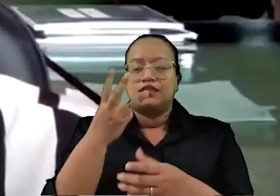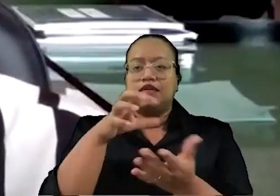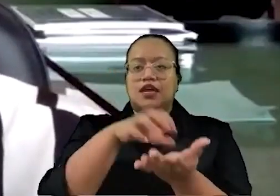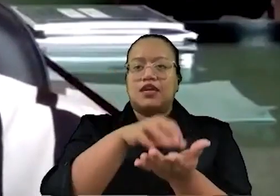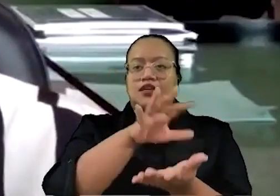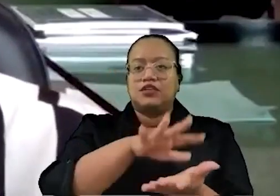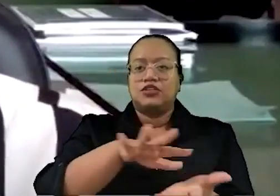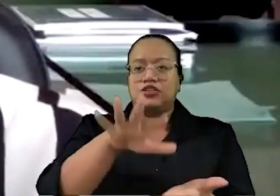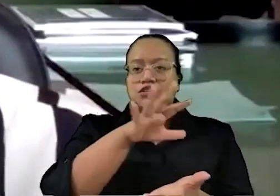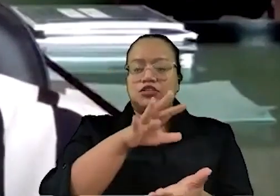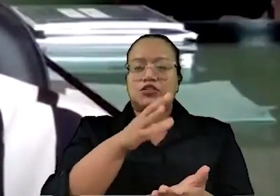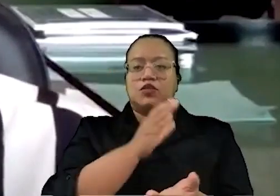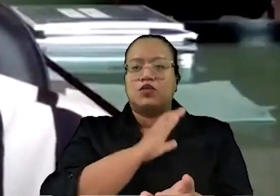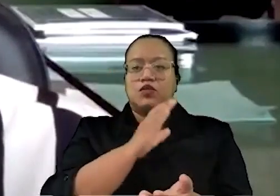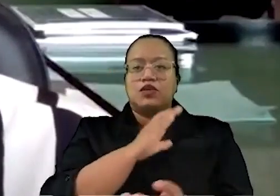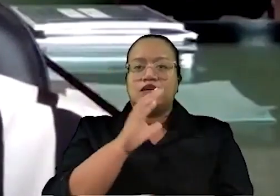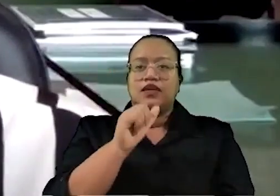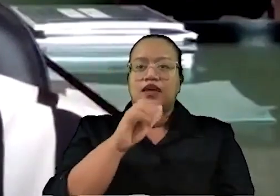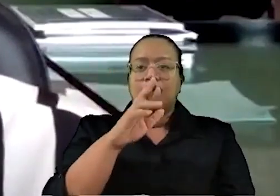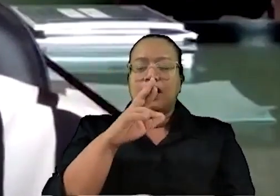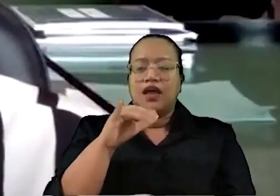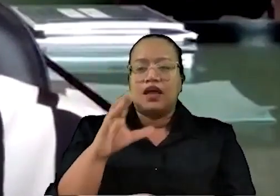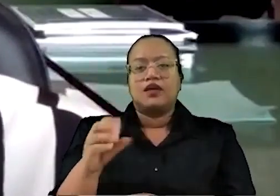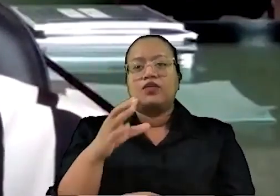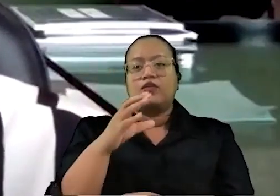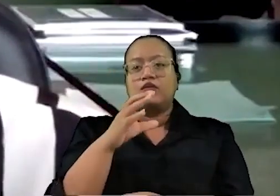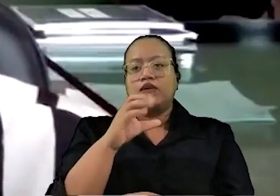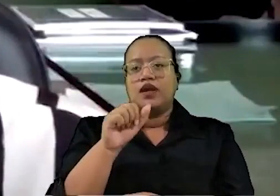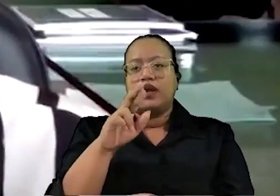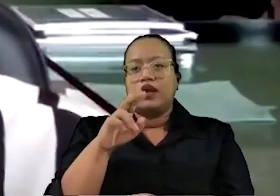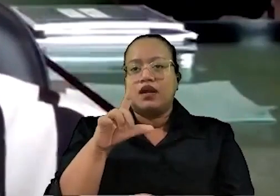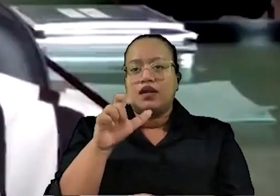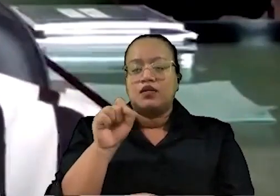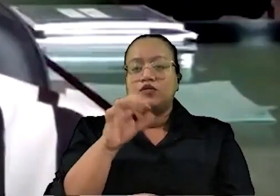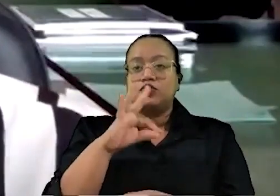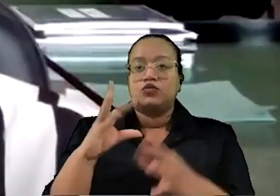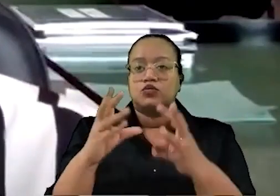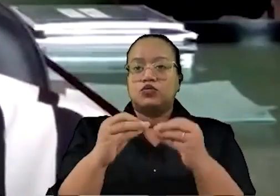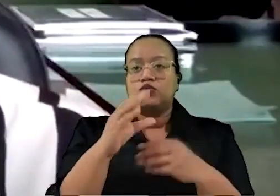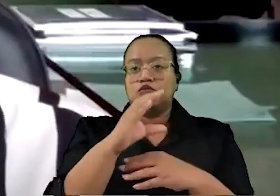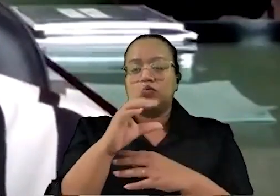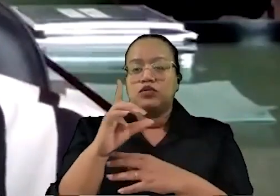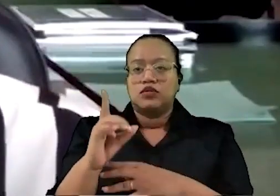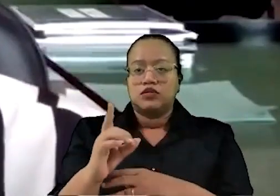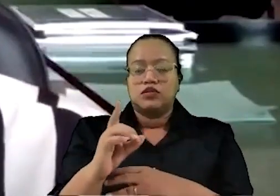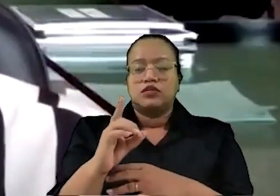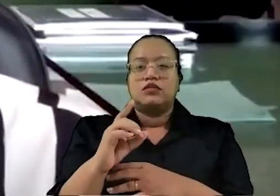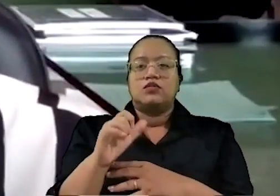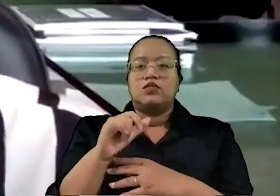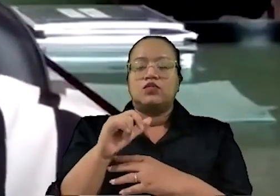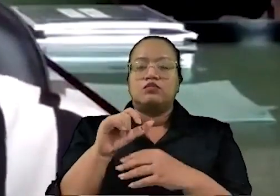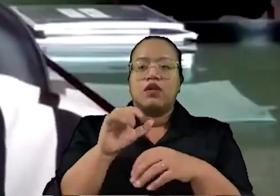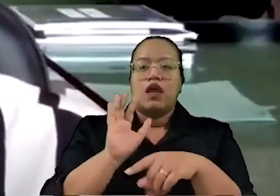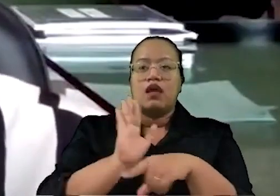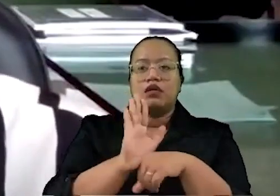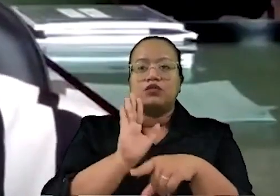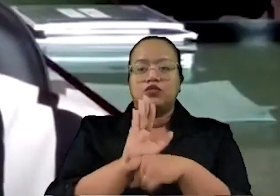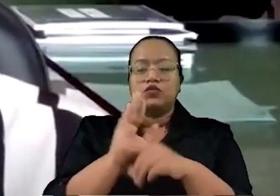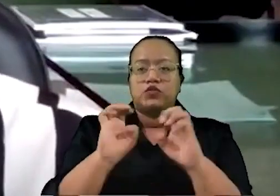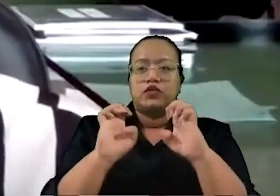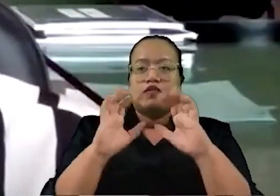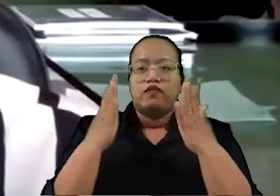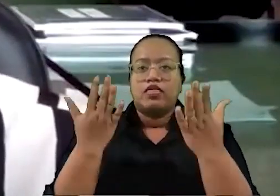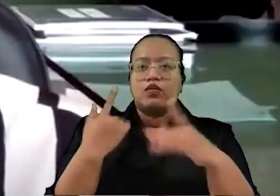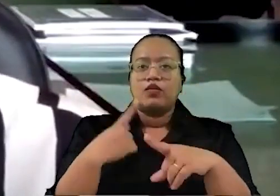Alberto, todos aqueles que colaboraram na coordenação científica do evento, porque é extremamente necessário, realmente,